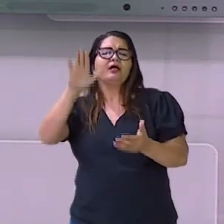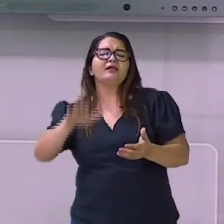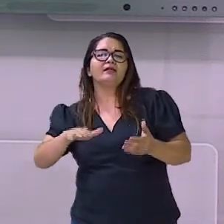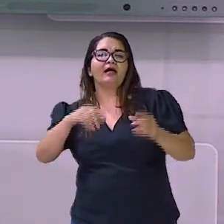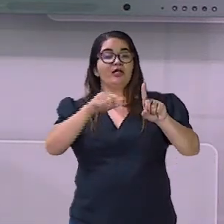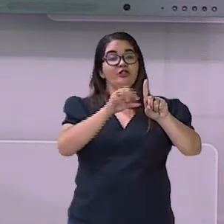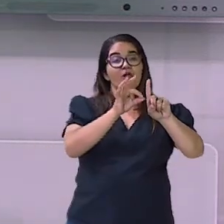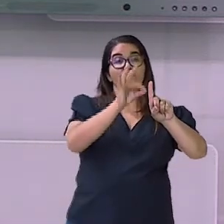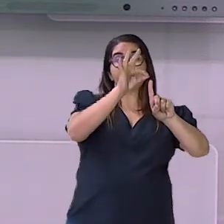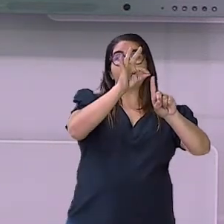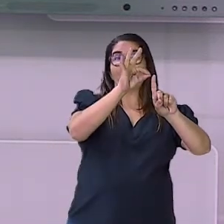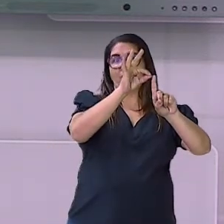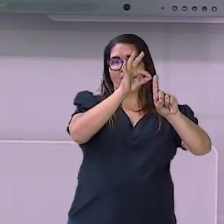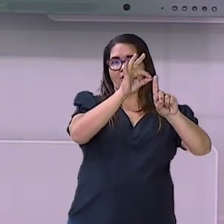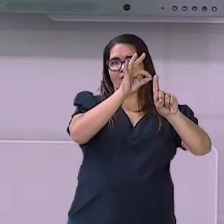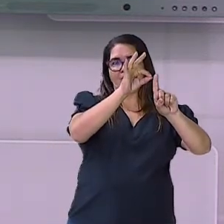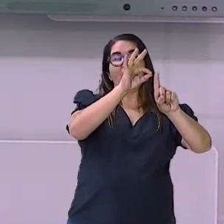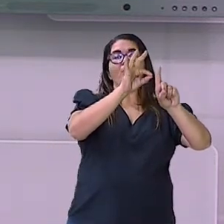Tá?